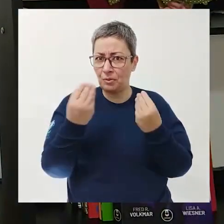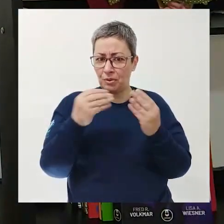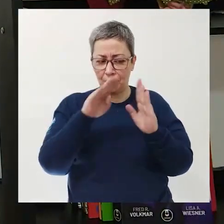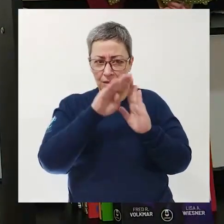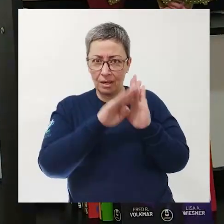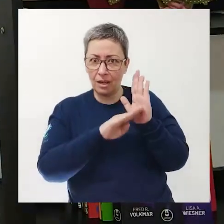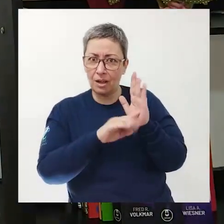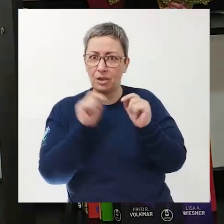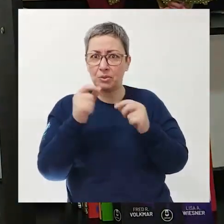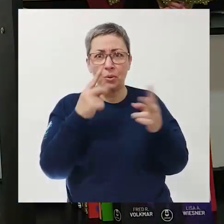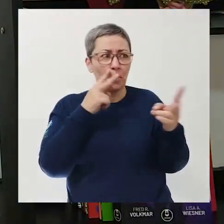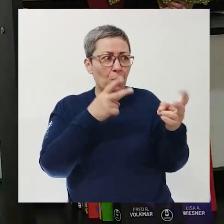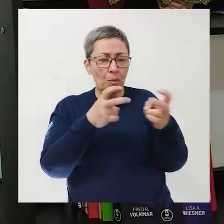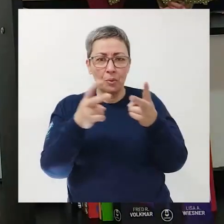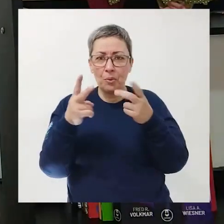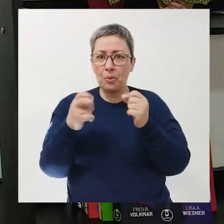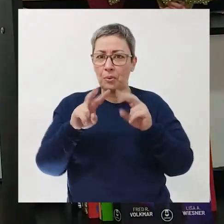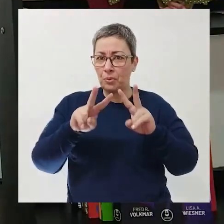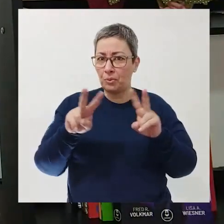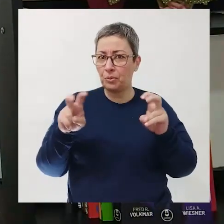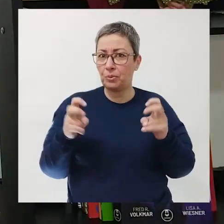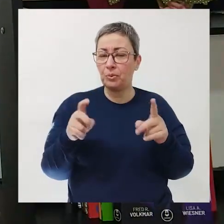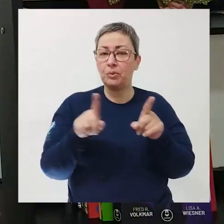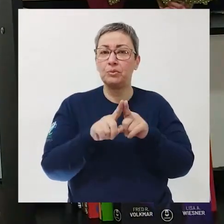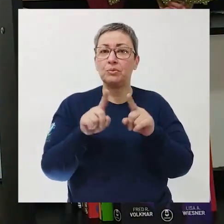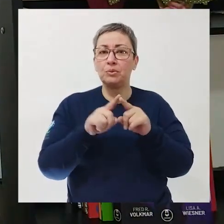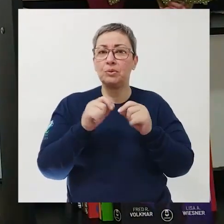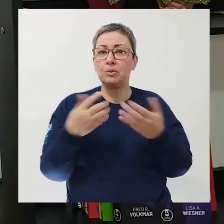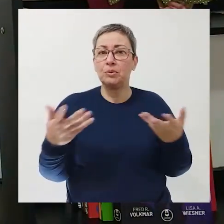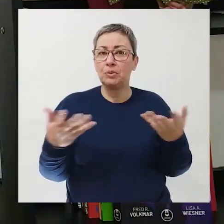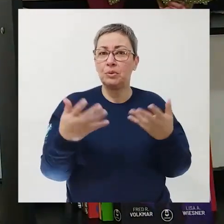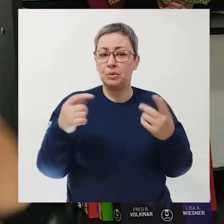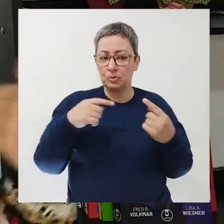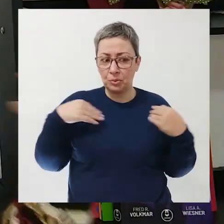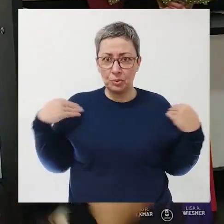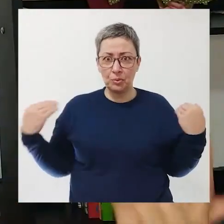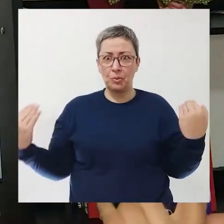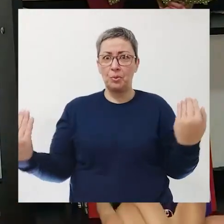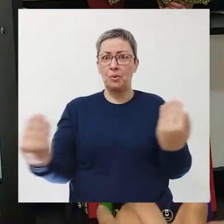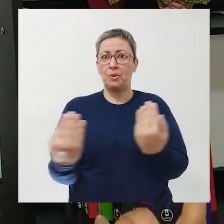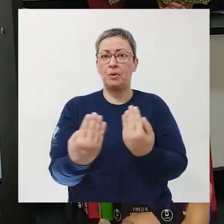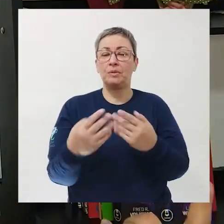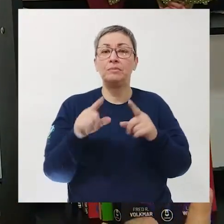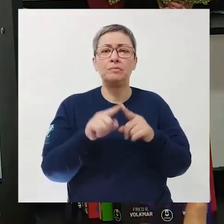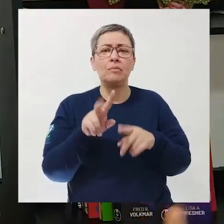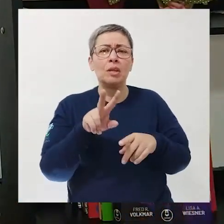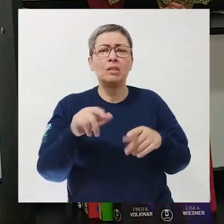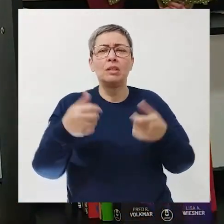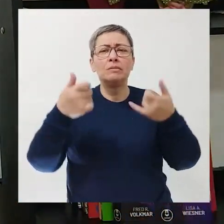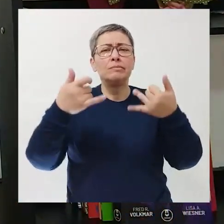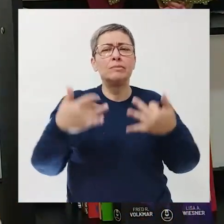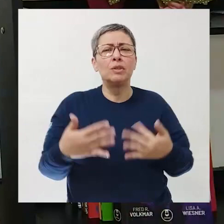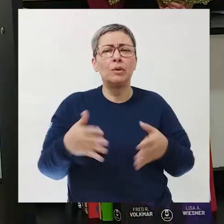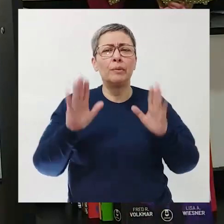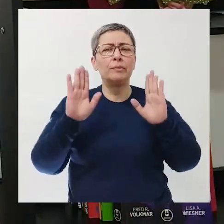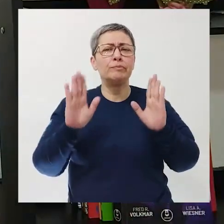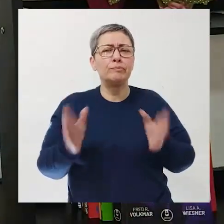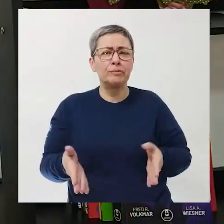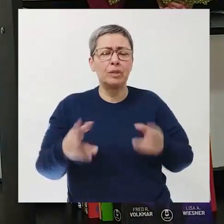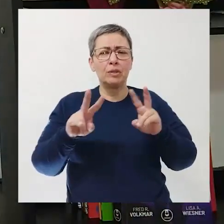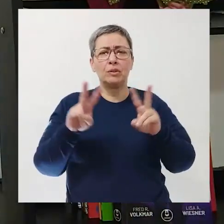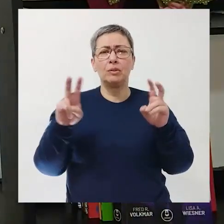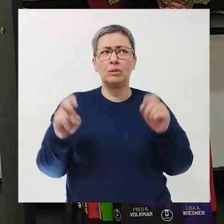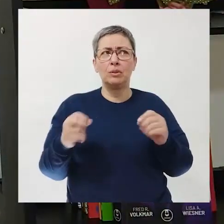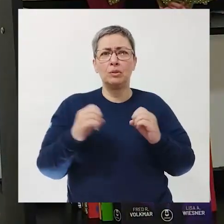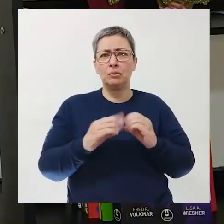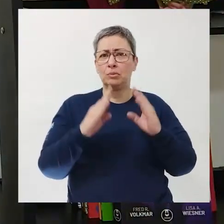vocês? Fizeram a lista do que observaram aí a respeito do assunto no entorno de vocês? A gente falou bastante